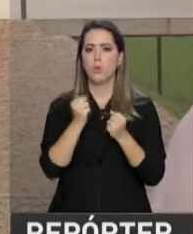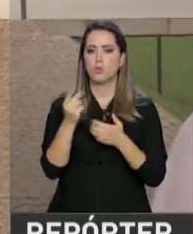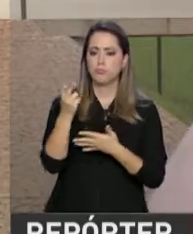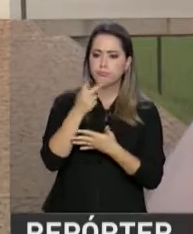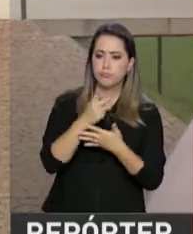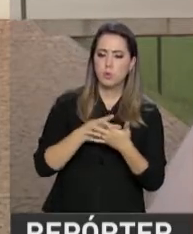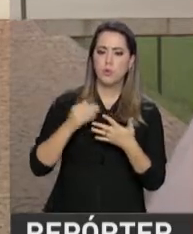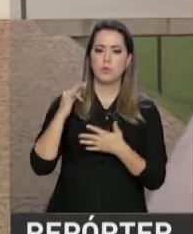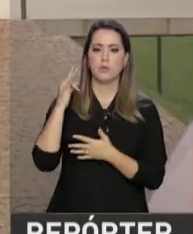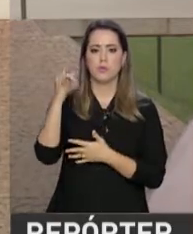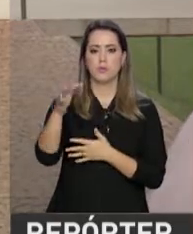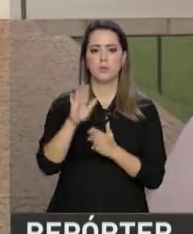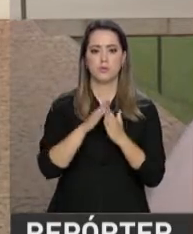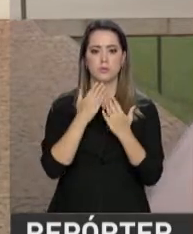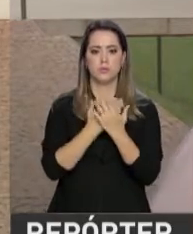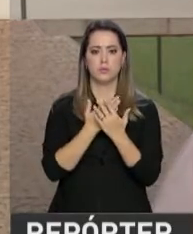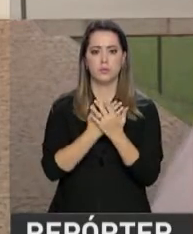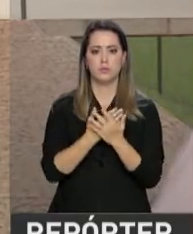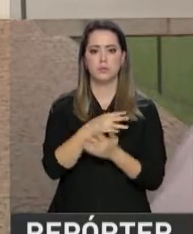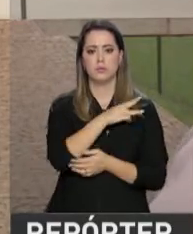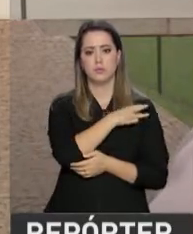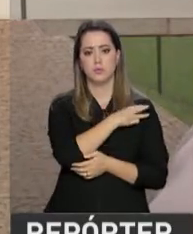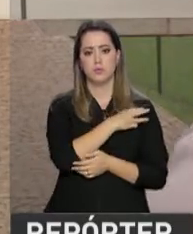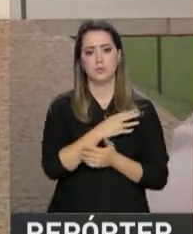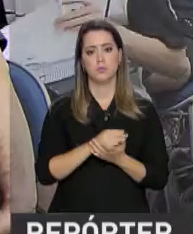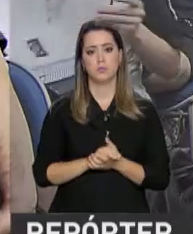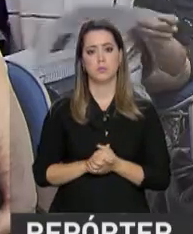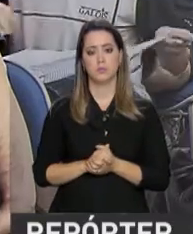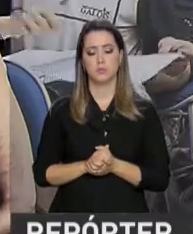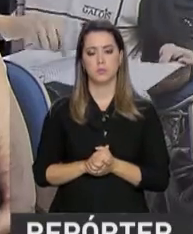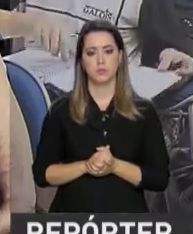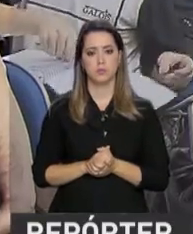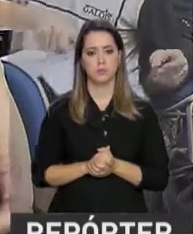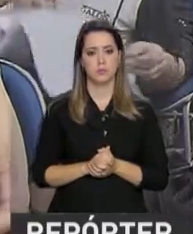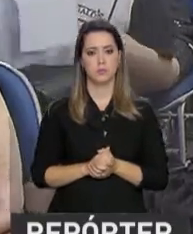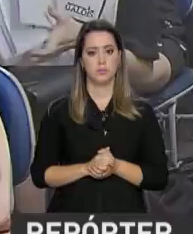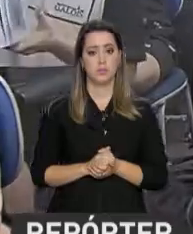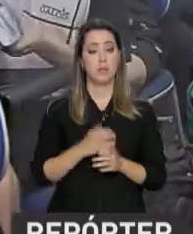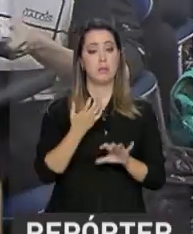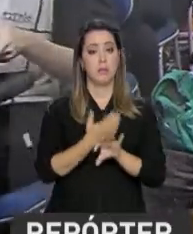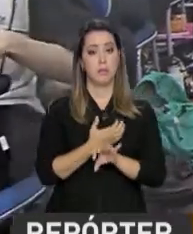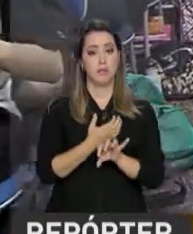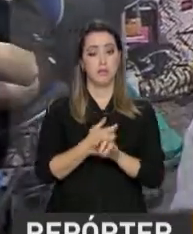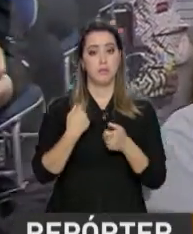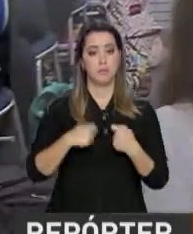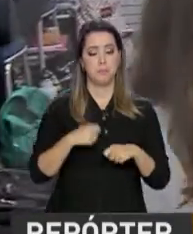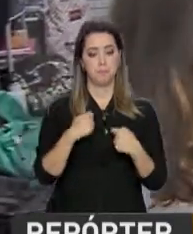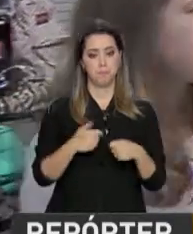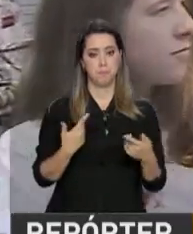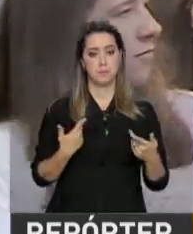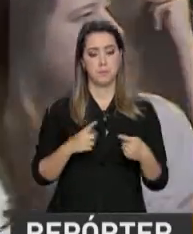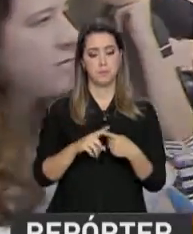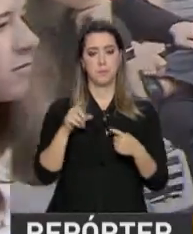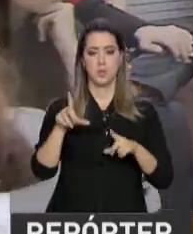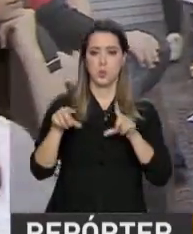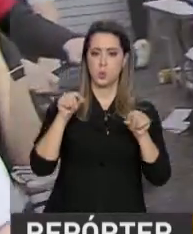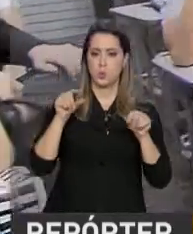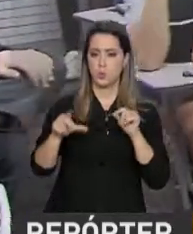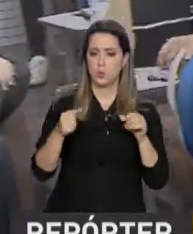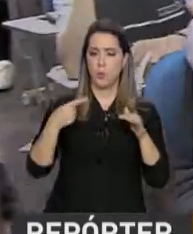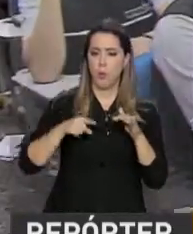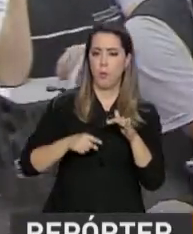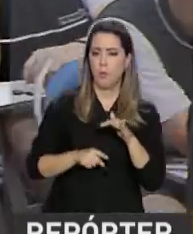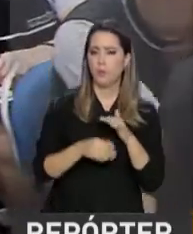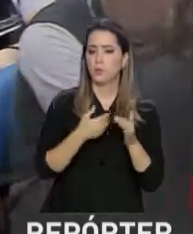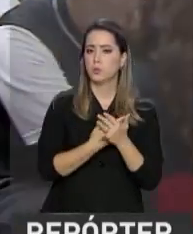o futuro das escolas de ensino médio mesmo né os alunos vão ter matérias obrigatórias mas vão poder optar por aprofundar